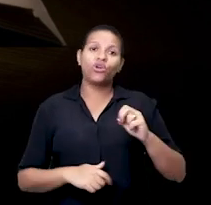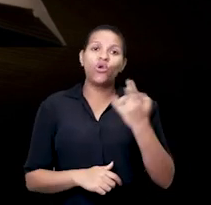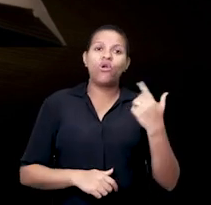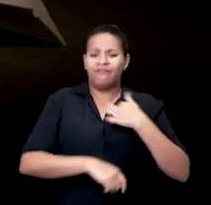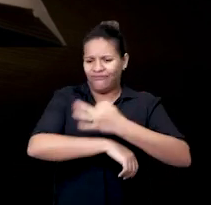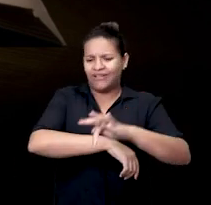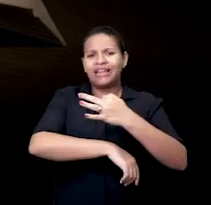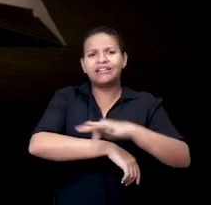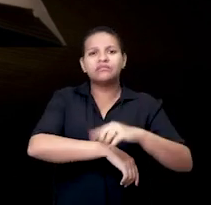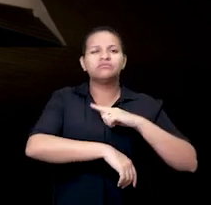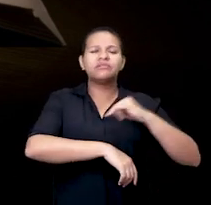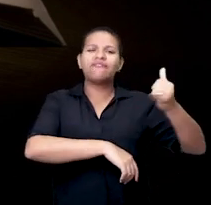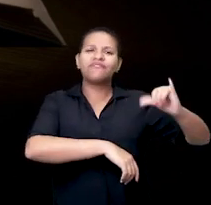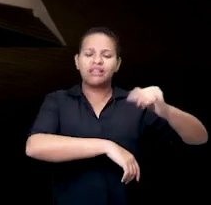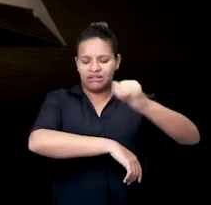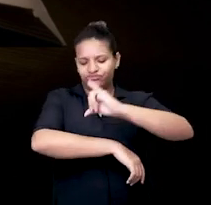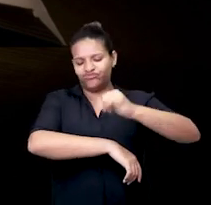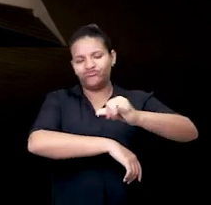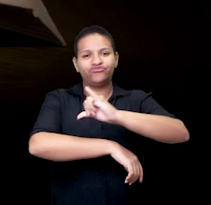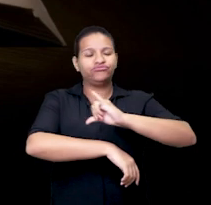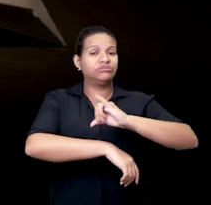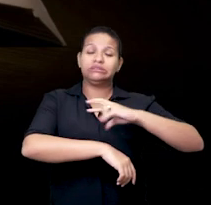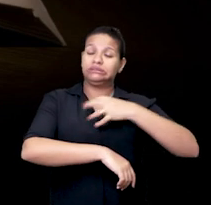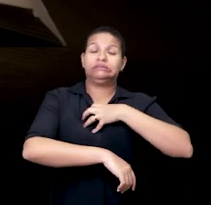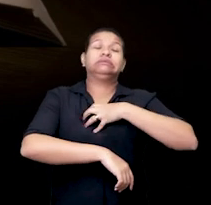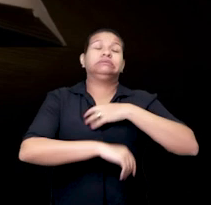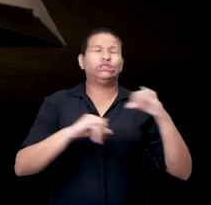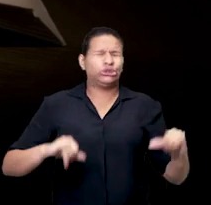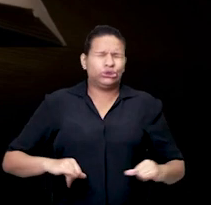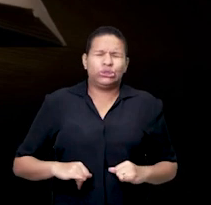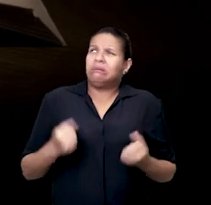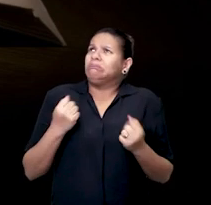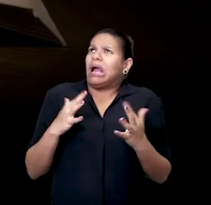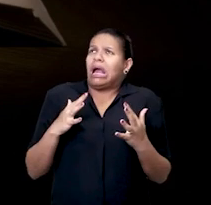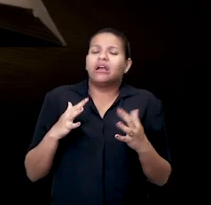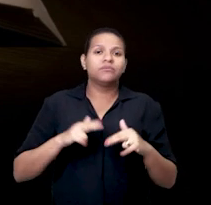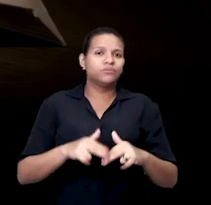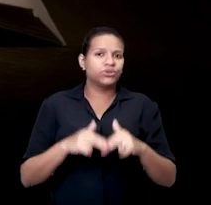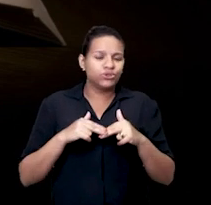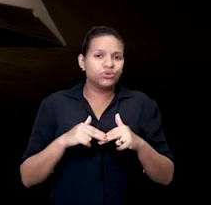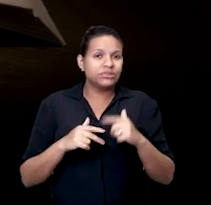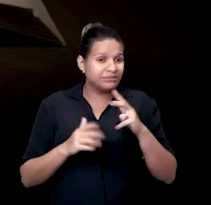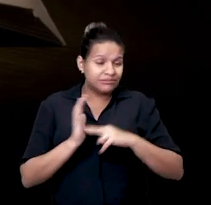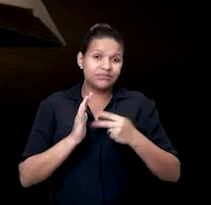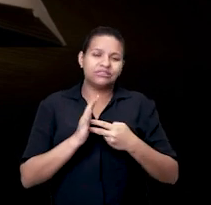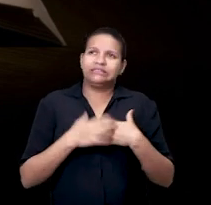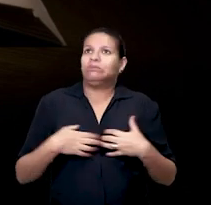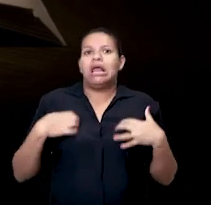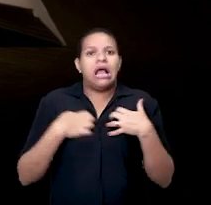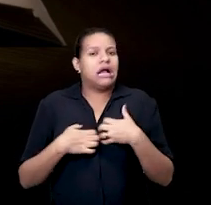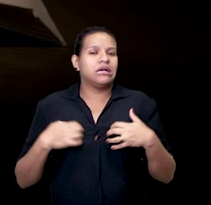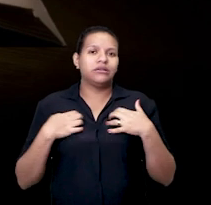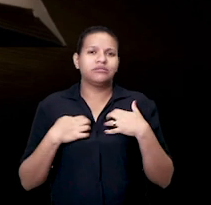faz aquele que canta canções a um coração atribulado. Tem o teu inimigo fome? Dá-lhe de comer.